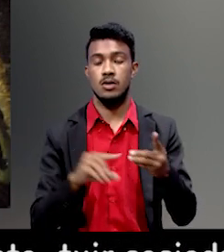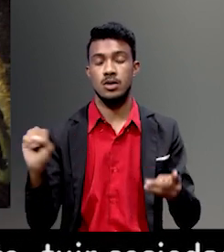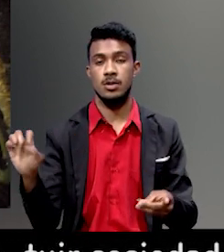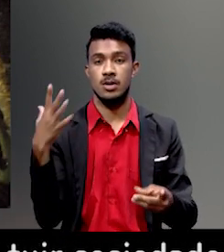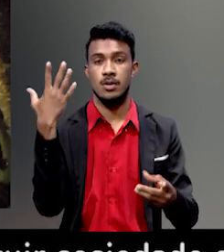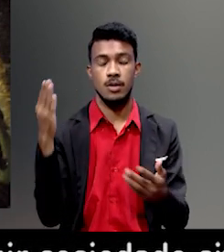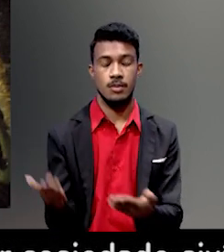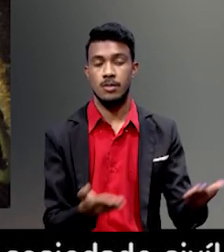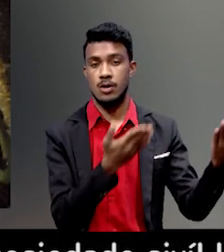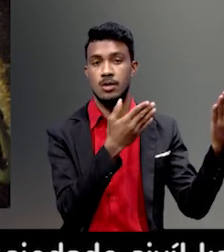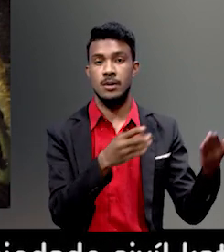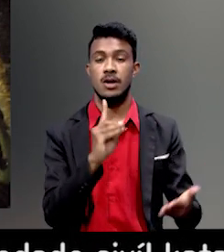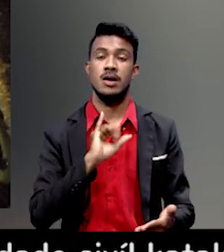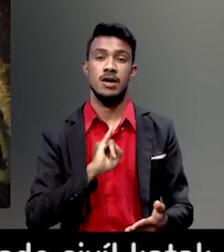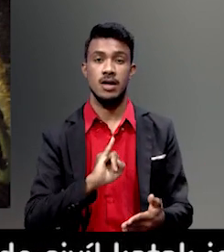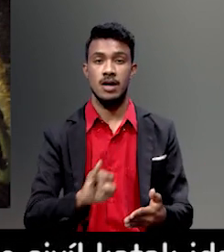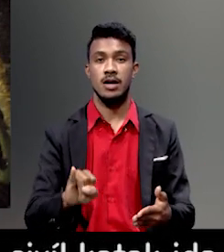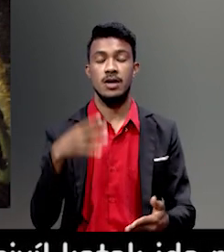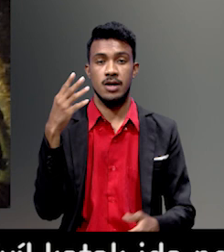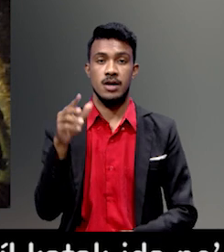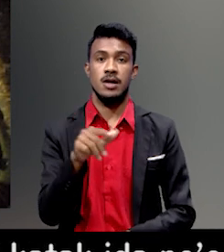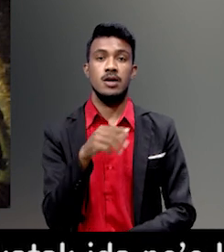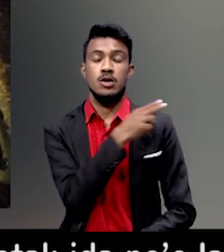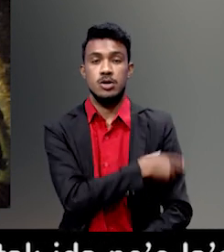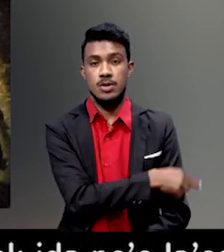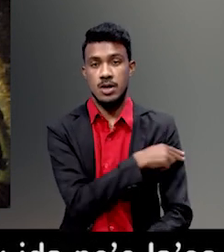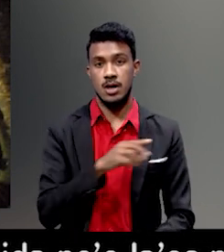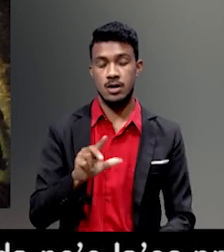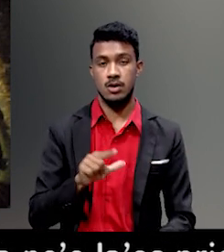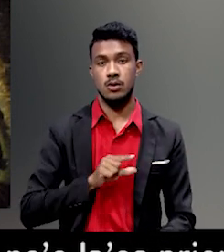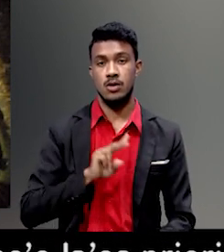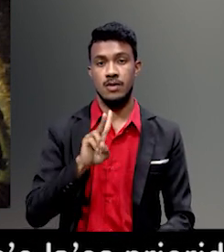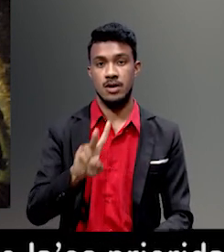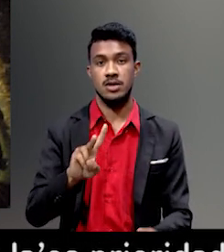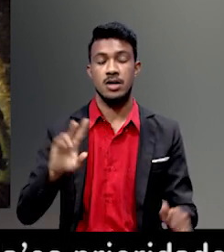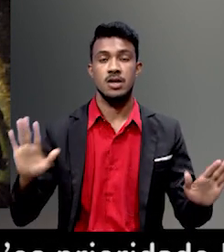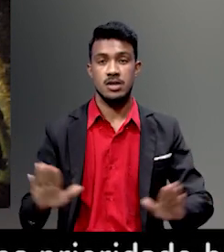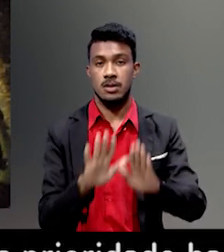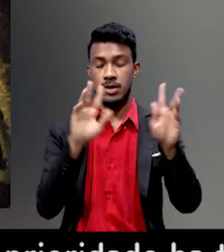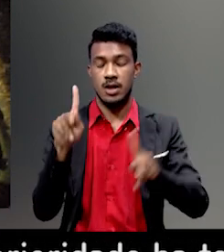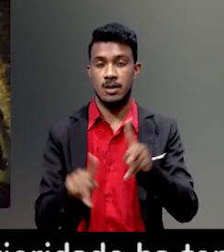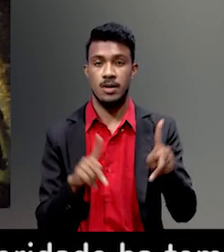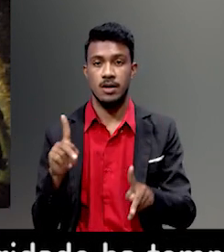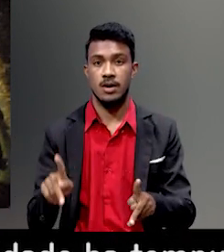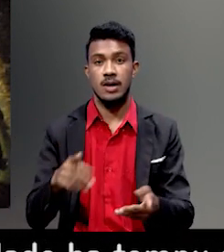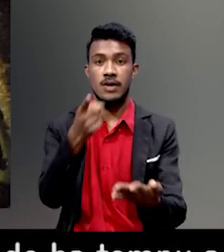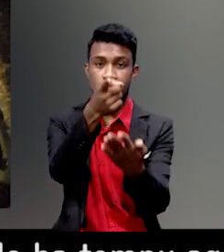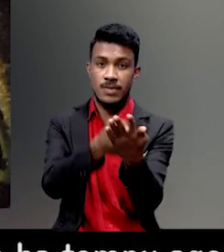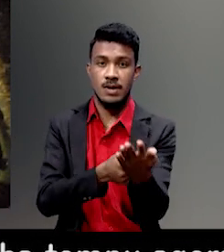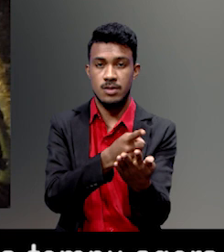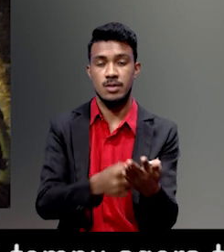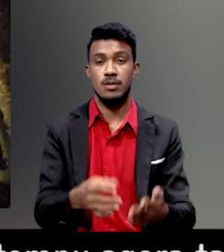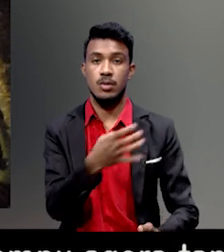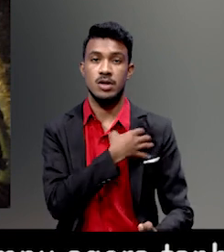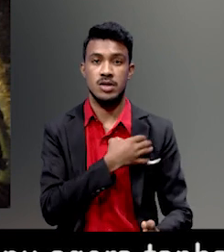hodihal autópsia e Hospital Nacional Guido Valadares. E a sábado Lawrence Nursing Nen, mate isin submeta ona ba autópsia, no polícia